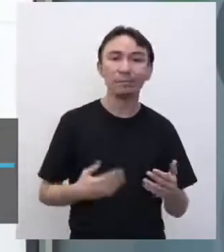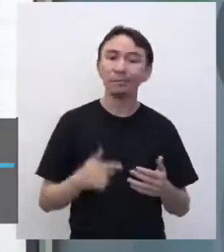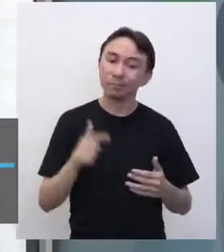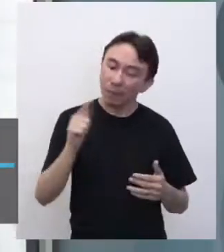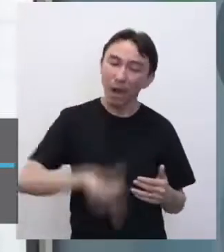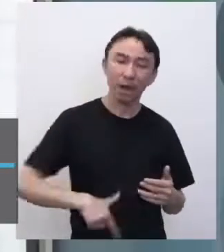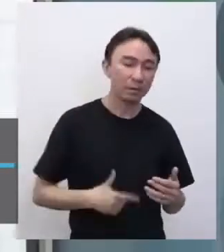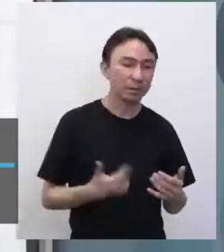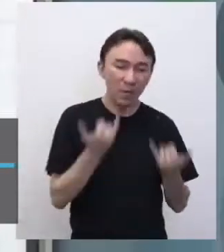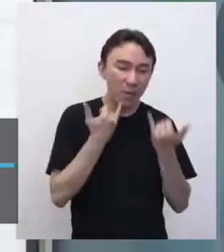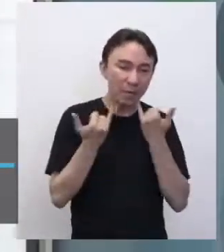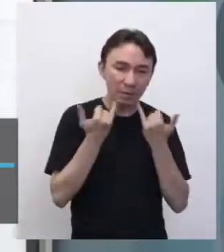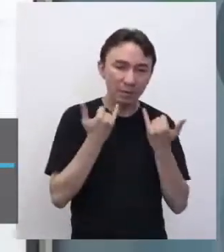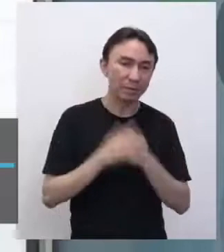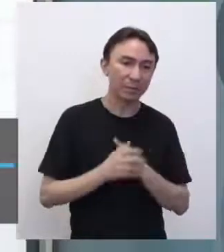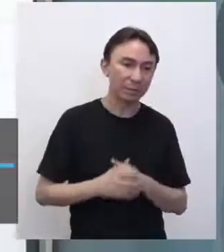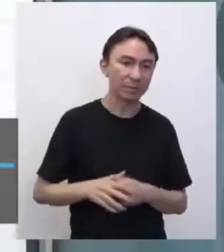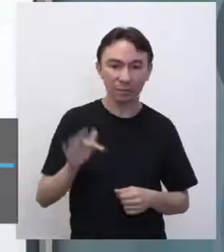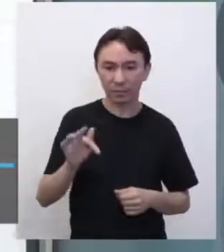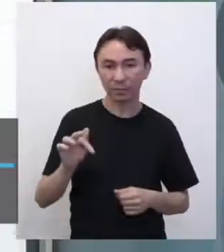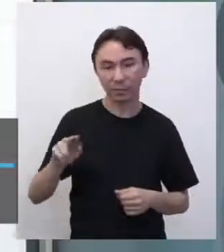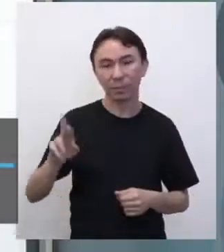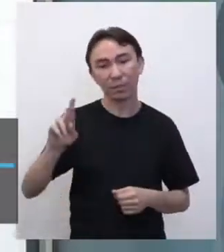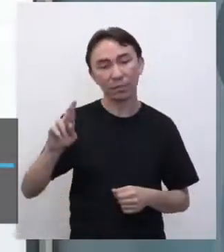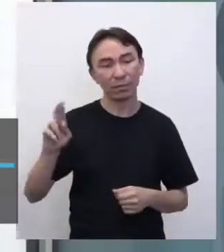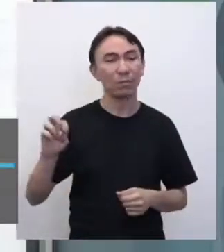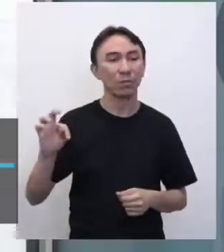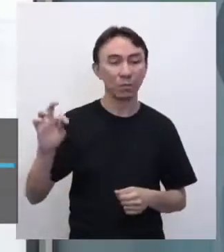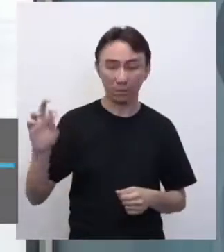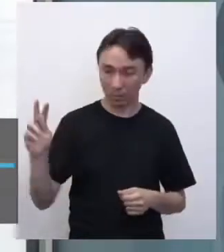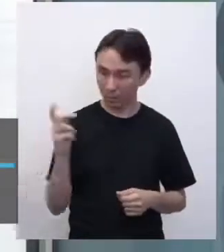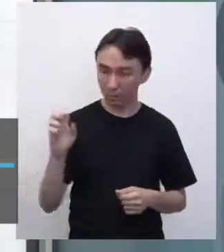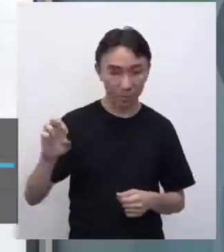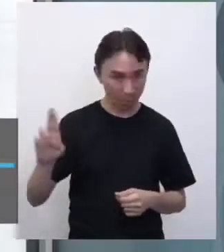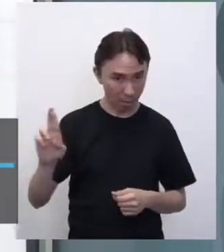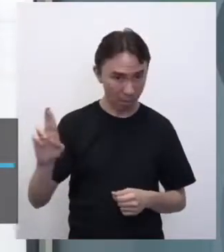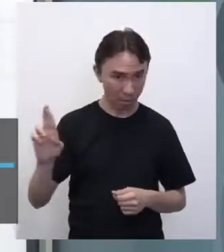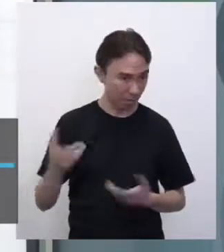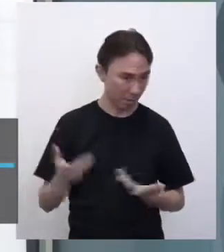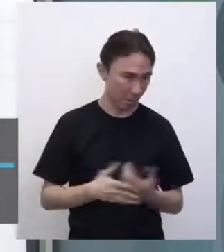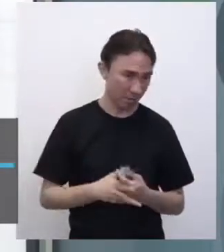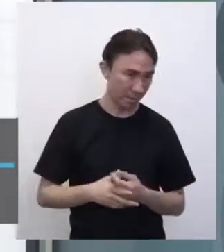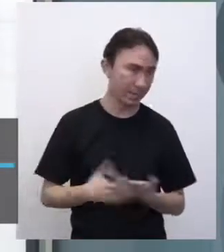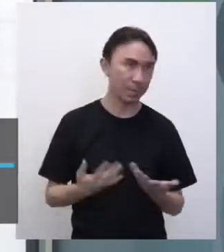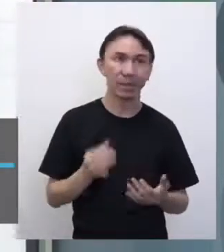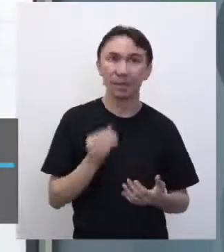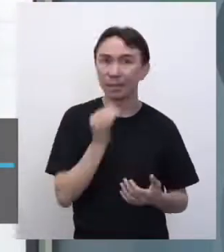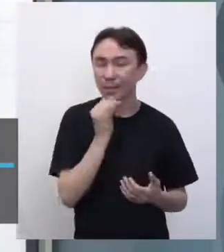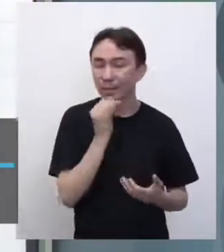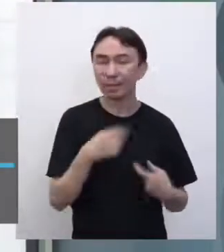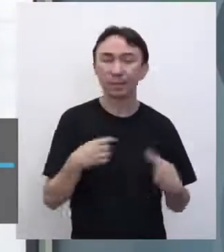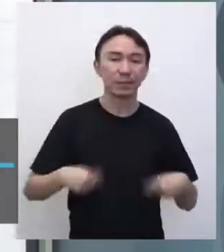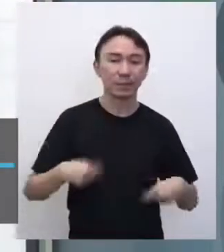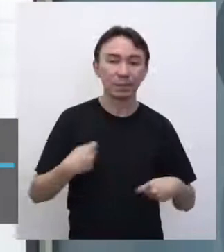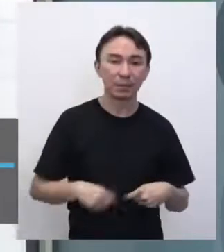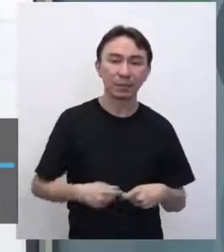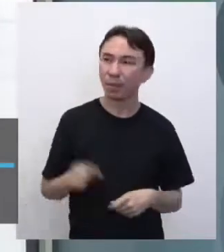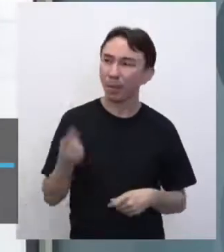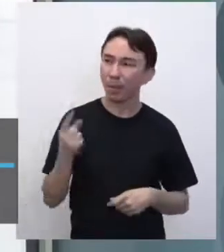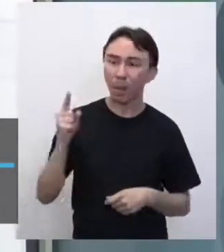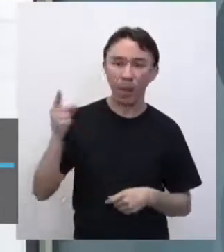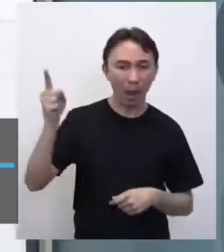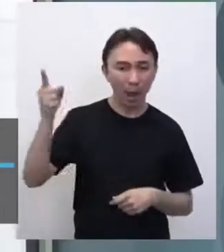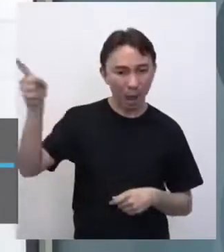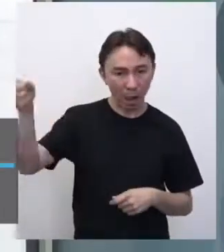fala em inglês further information, com a letrinha U. Né? Se eu falar que eu tenho que viajar para mais distante, I